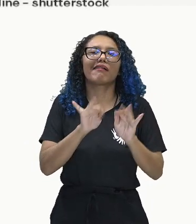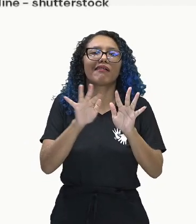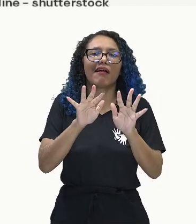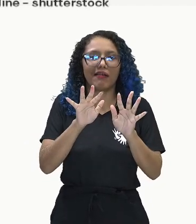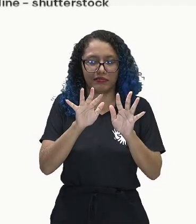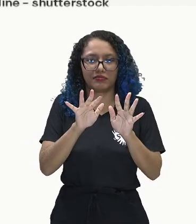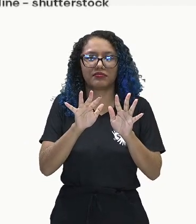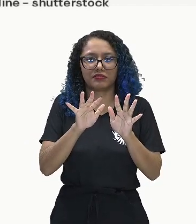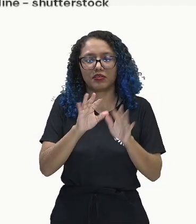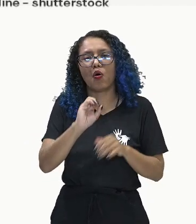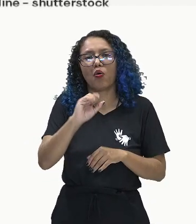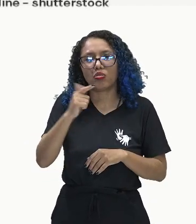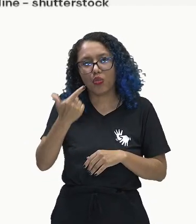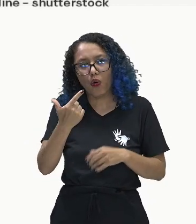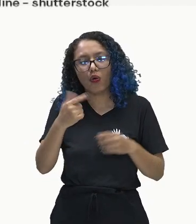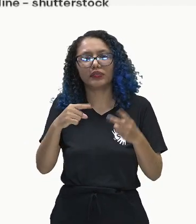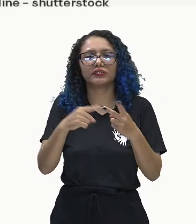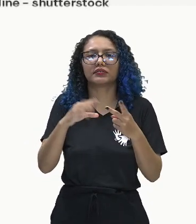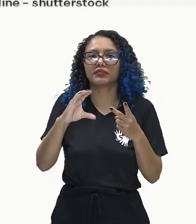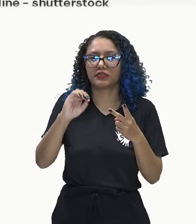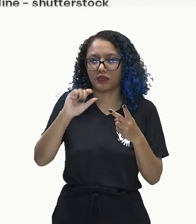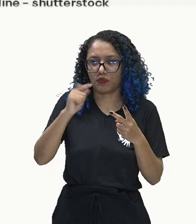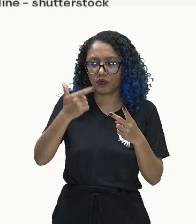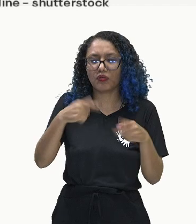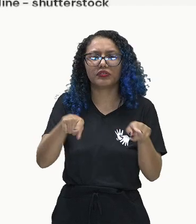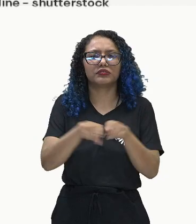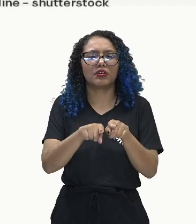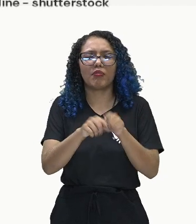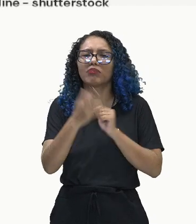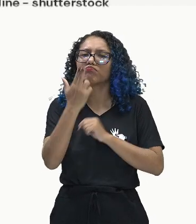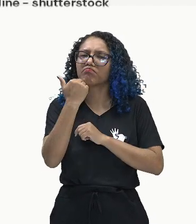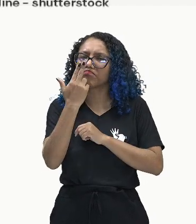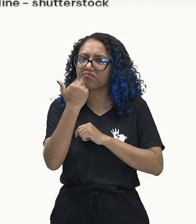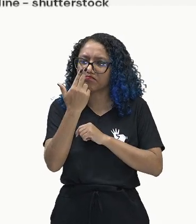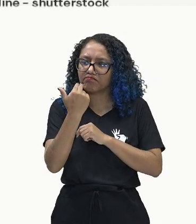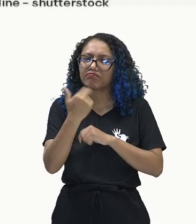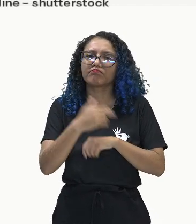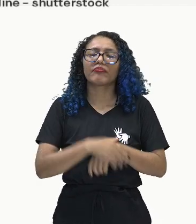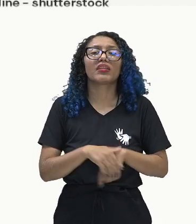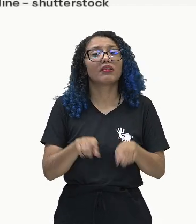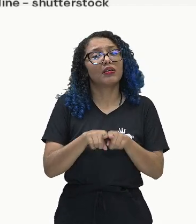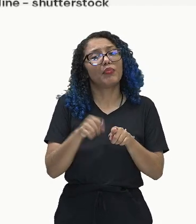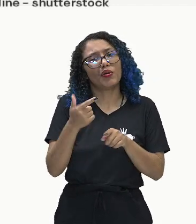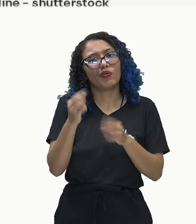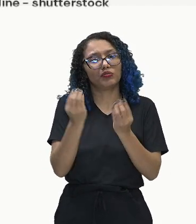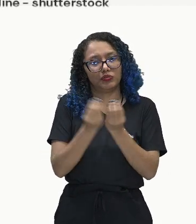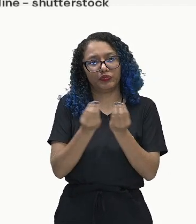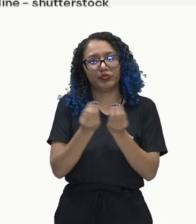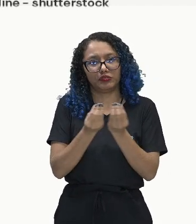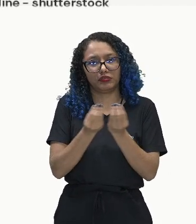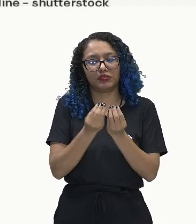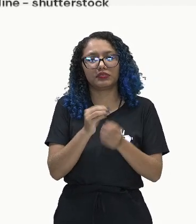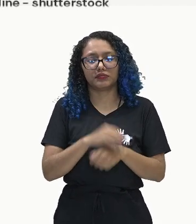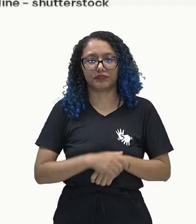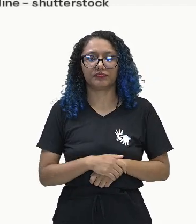gás carbônico e nutrientes e também resíduos, né, do